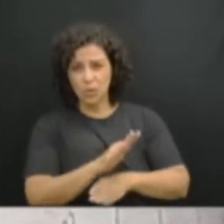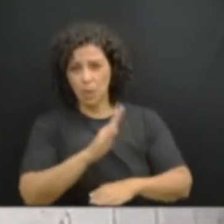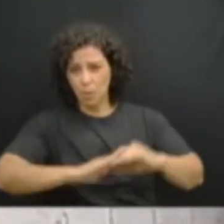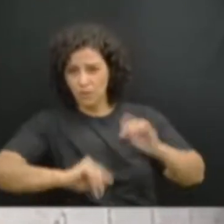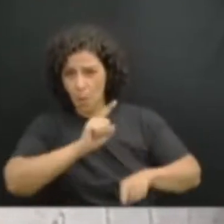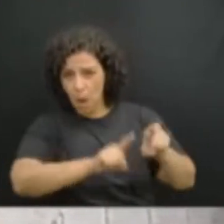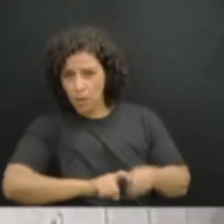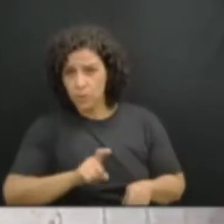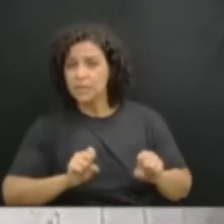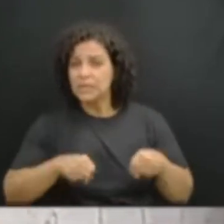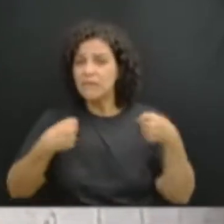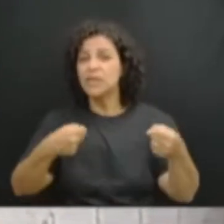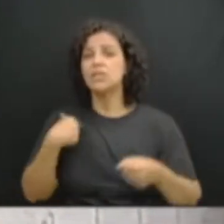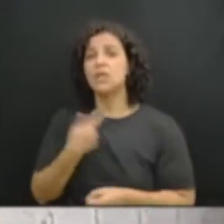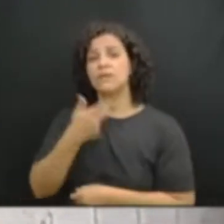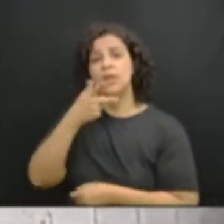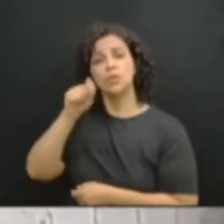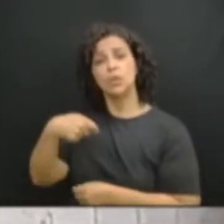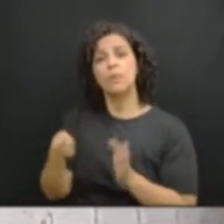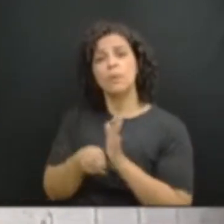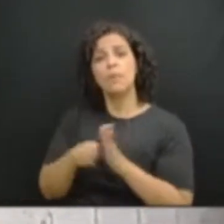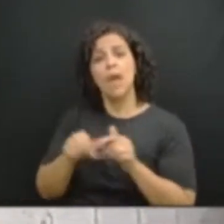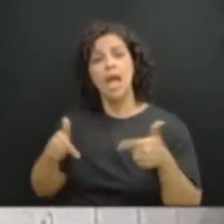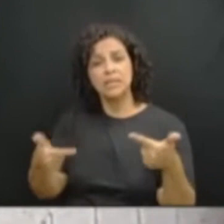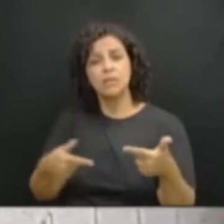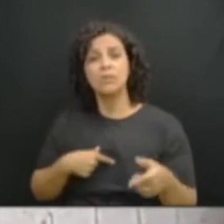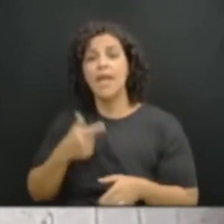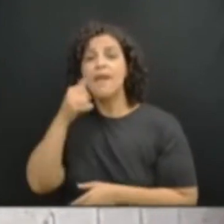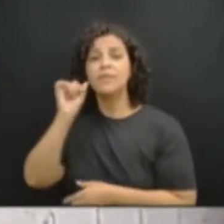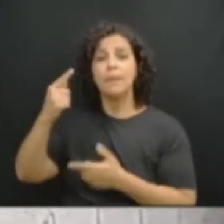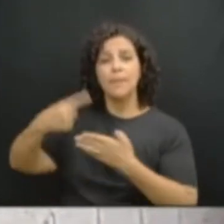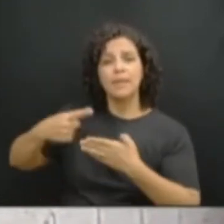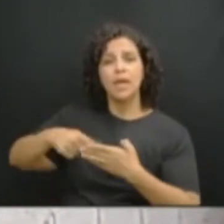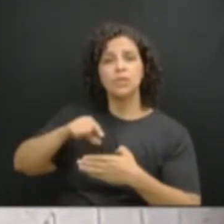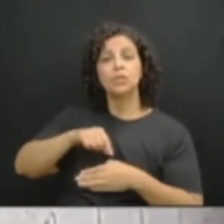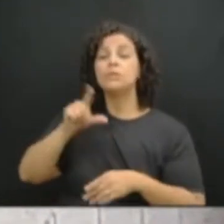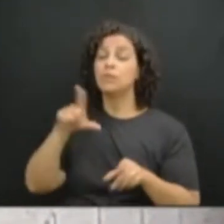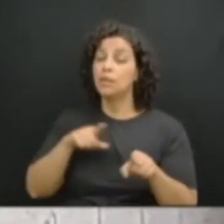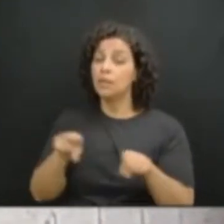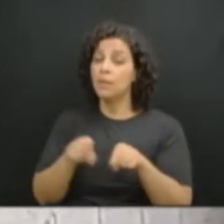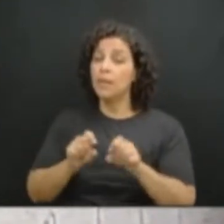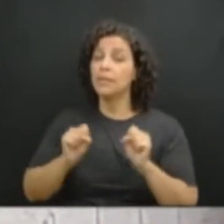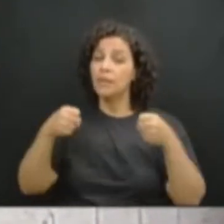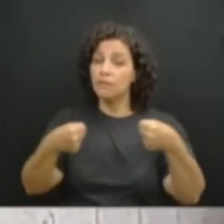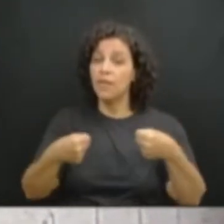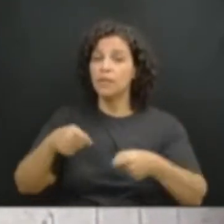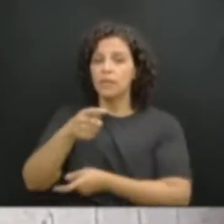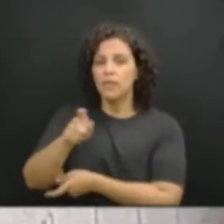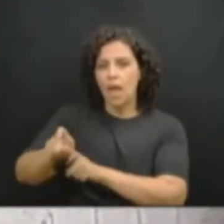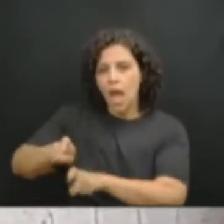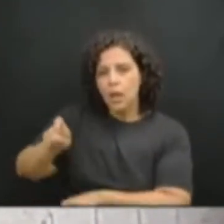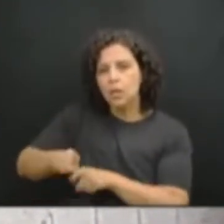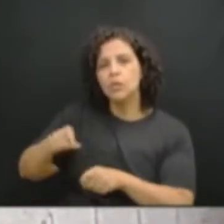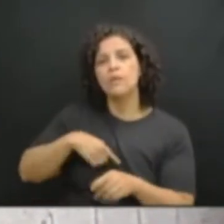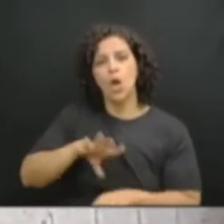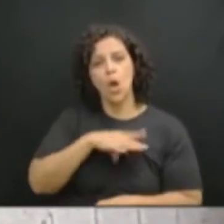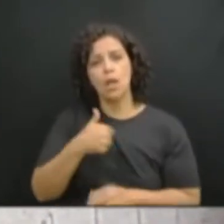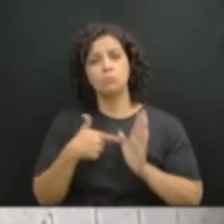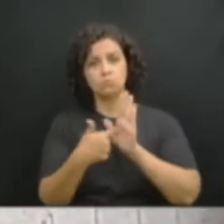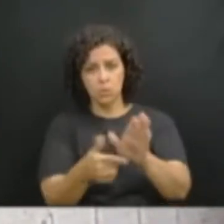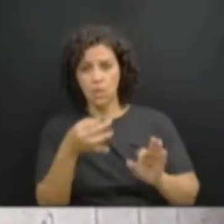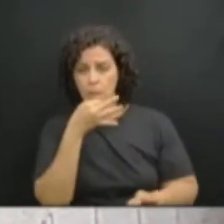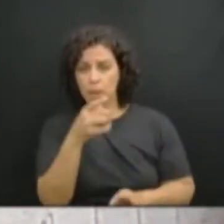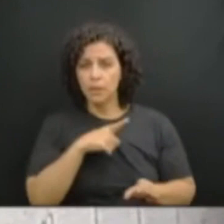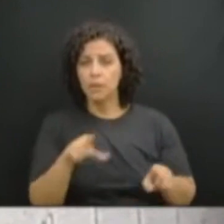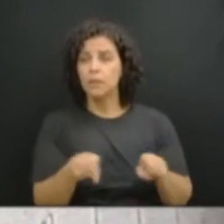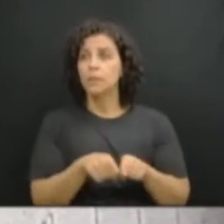Defende a agricultura se pronunciando e fazendo ações contra o pedágio abusivo. Defende a agricultura tendo coragem de se manifestar,